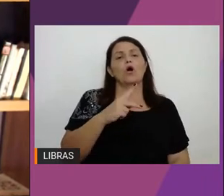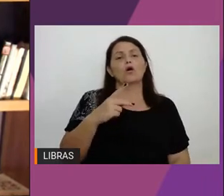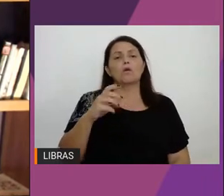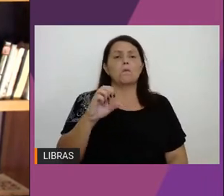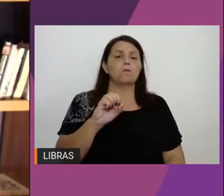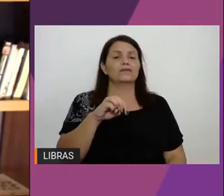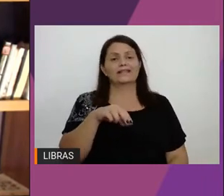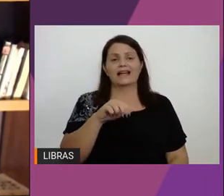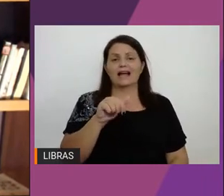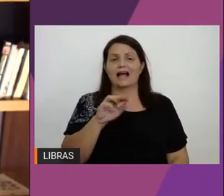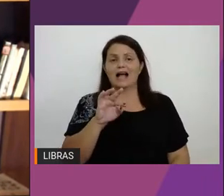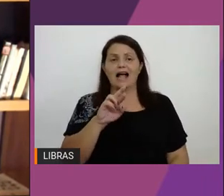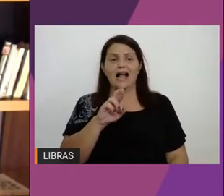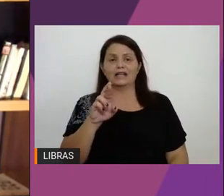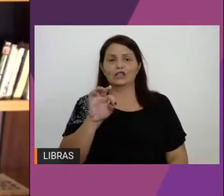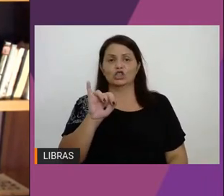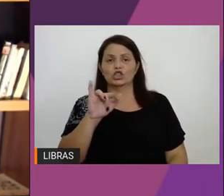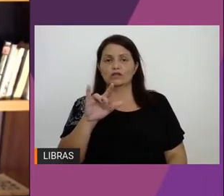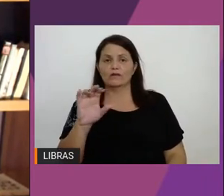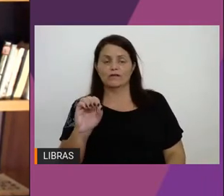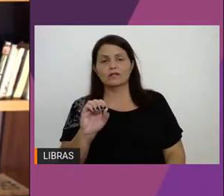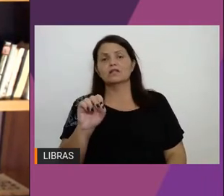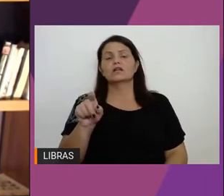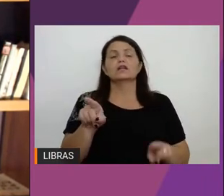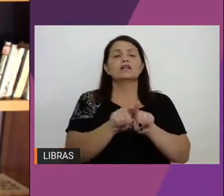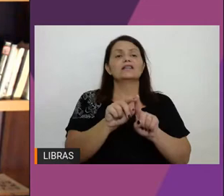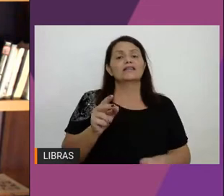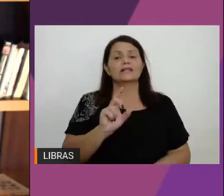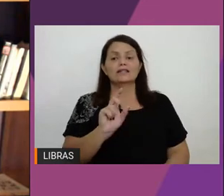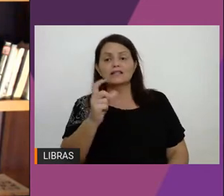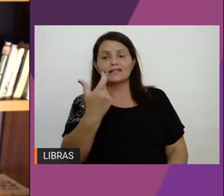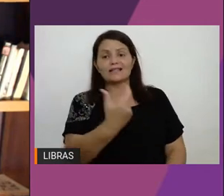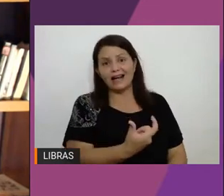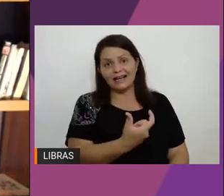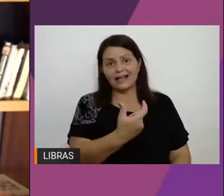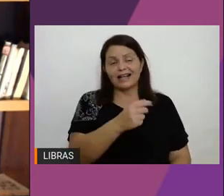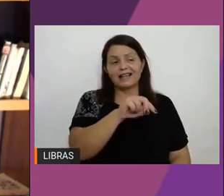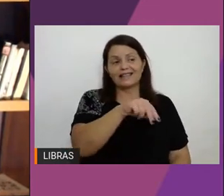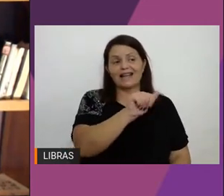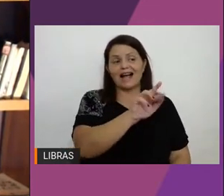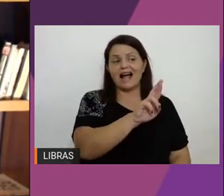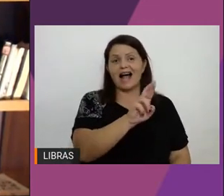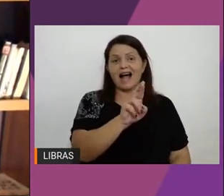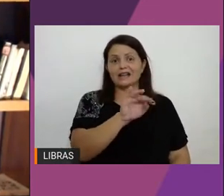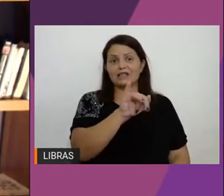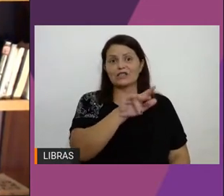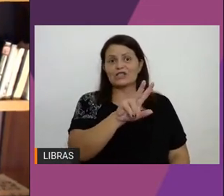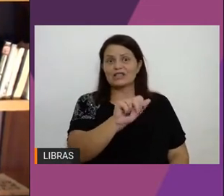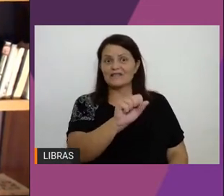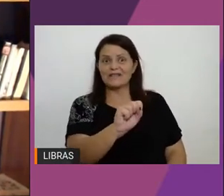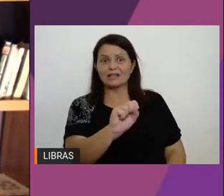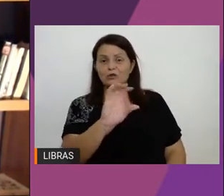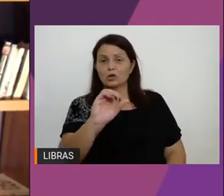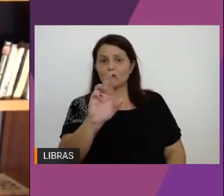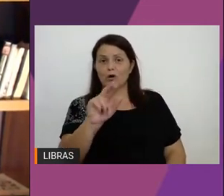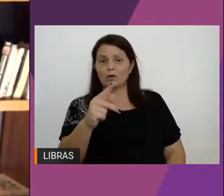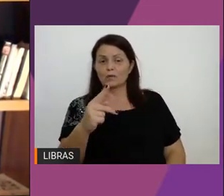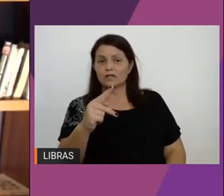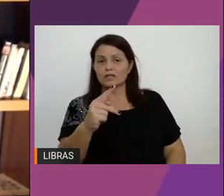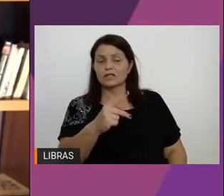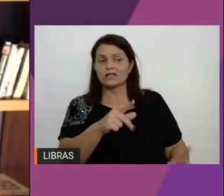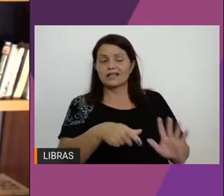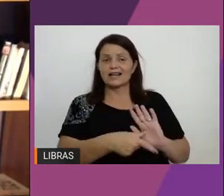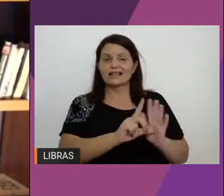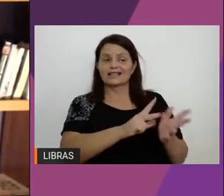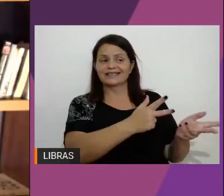e antes de chamar as nossas autoras a que vão debater Maria José Silveira cheia de manhoto